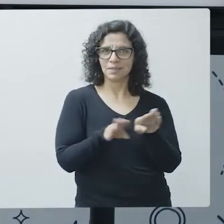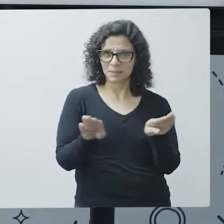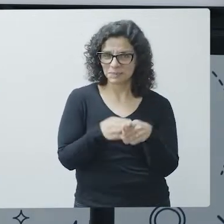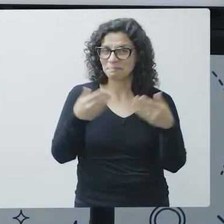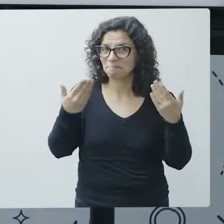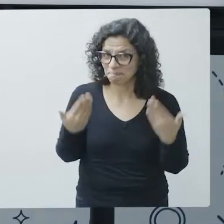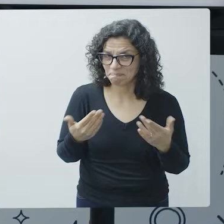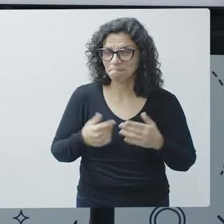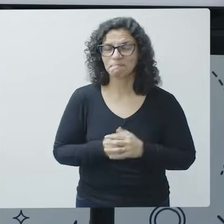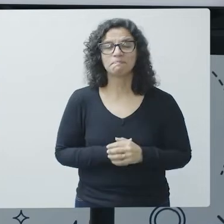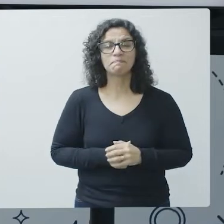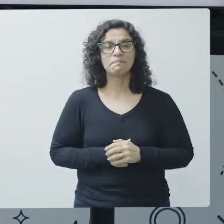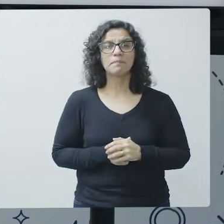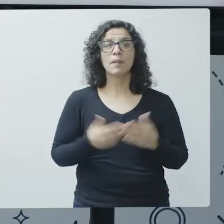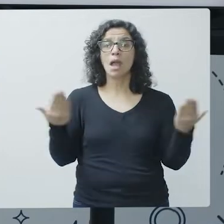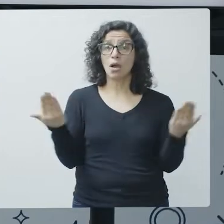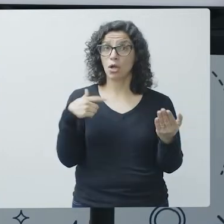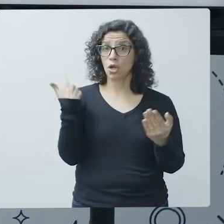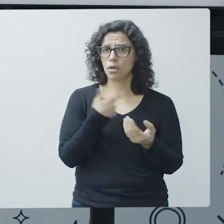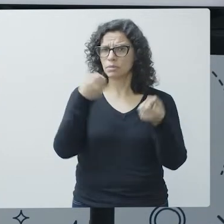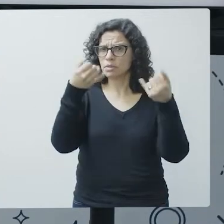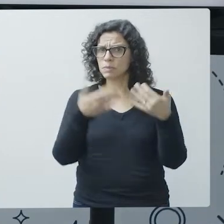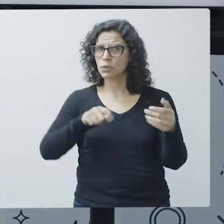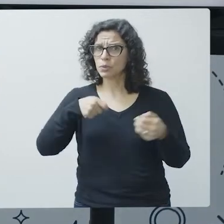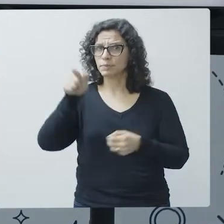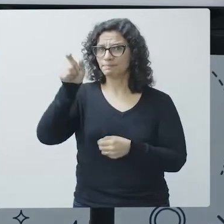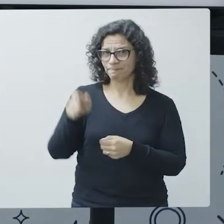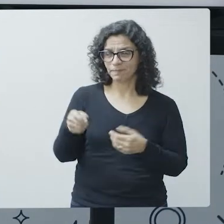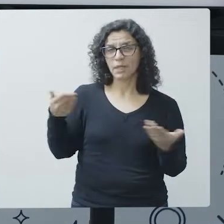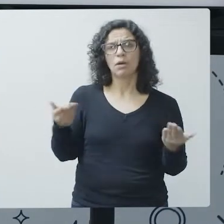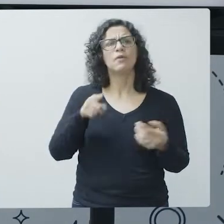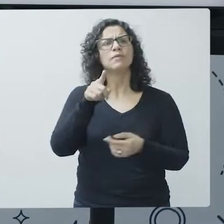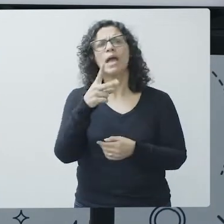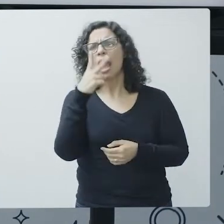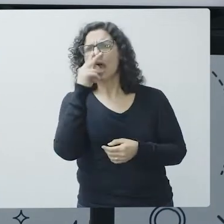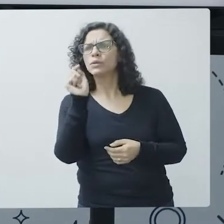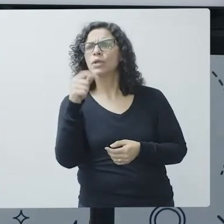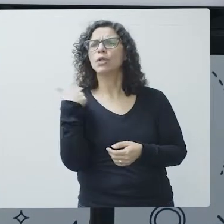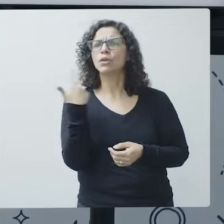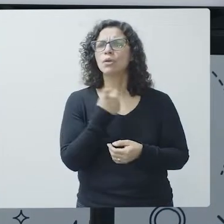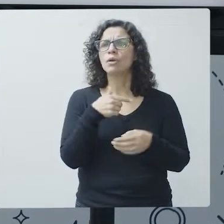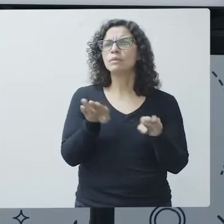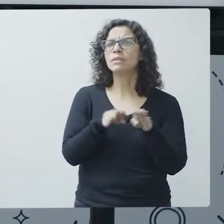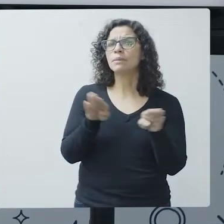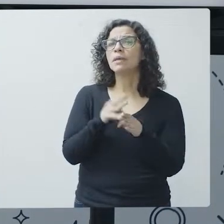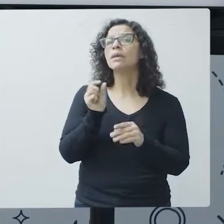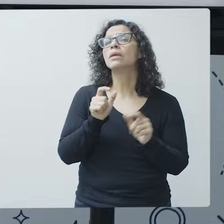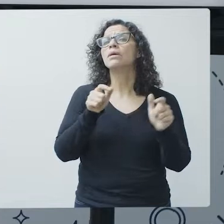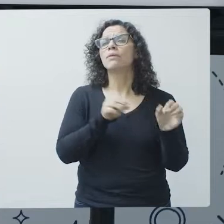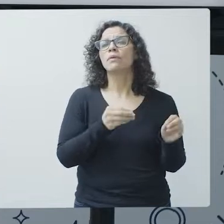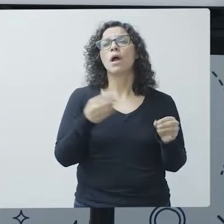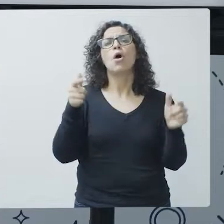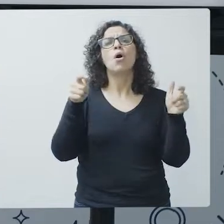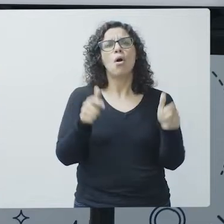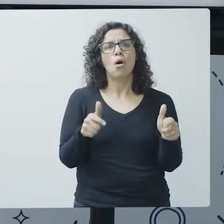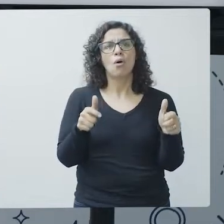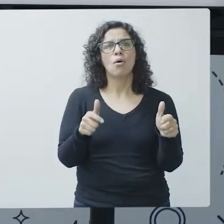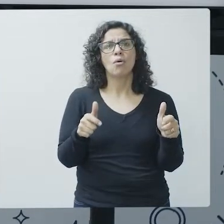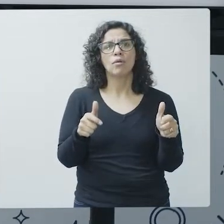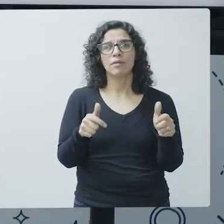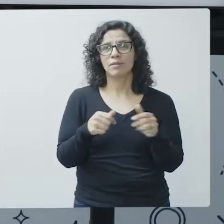a Cecília Meirelles. E já que nós estamos falando dela, o que vocês acham de nós irmos para